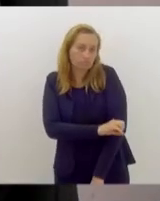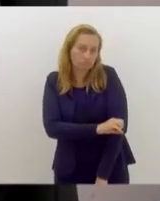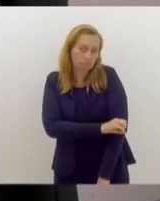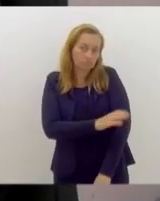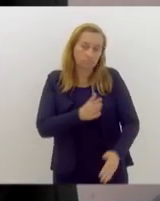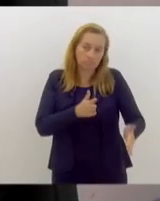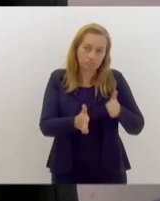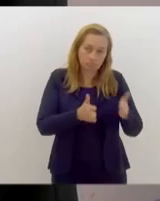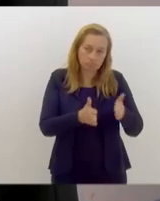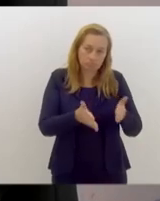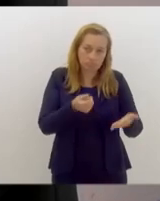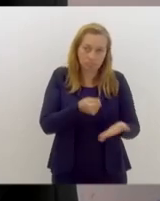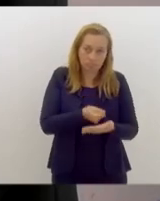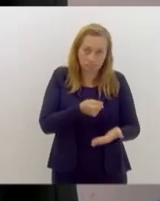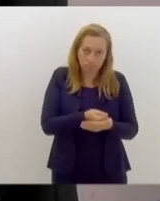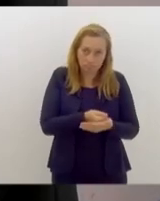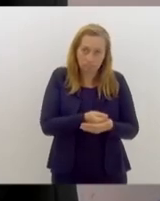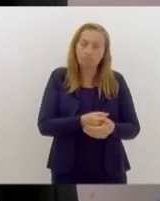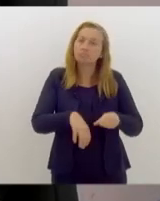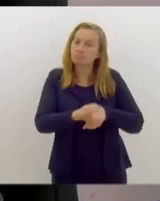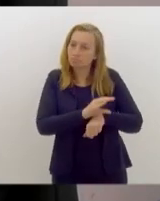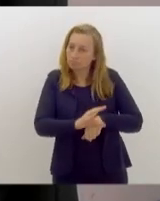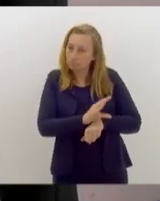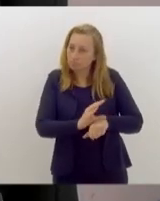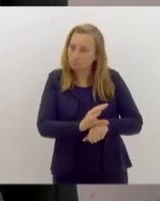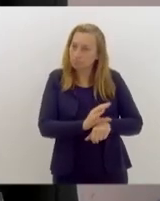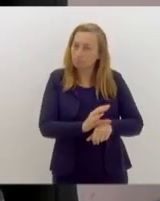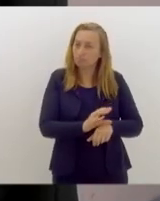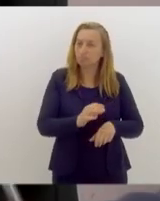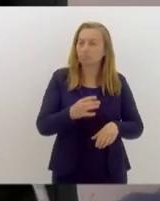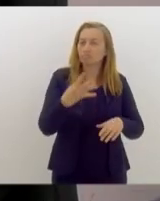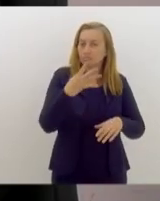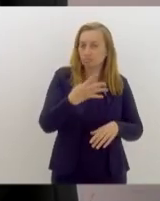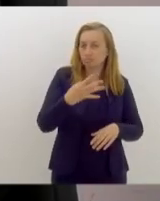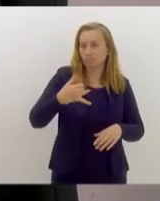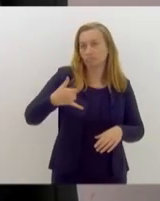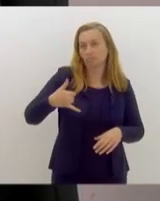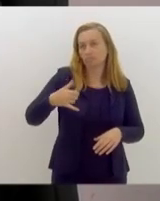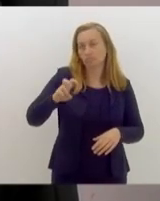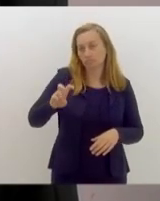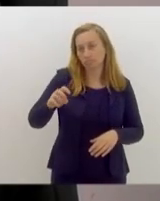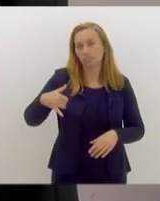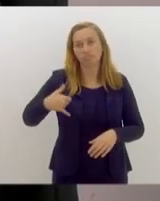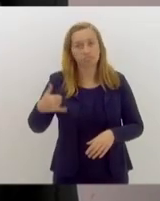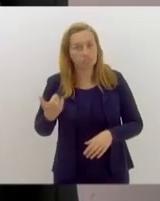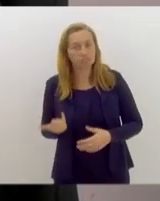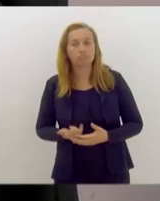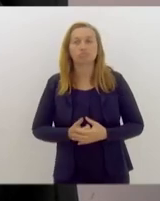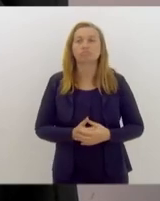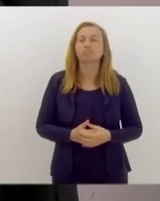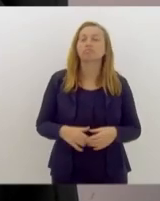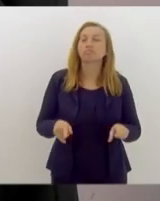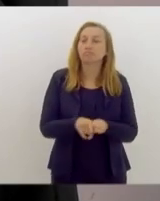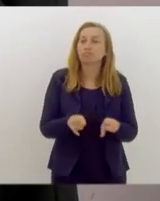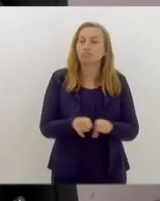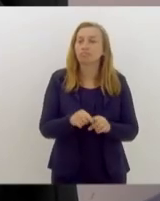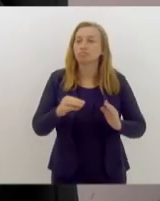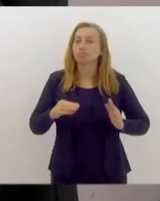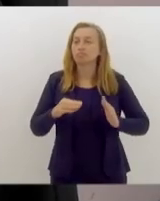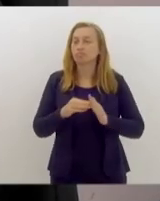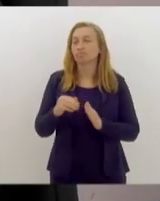obrigatória, na etapa constitucionalmente obrigatória, que é a faixa etária dos 4 e 5 anos, mas garantir, né, o cumprimento da meta nacional,